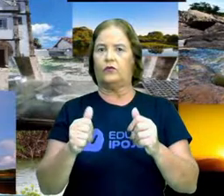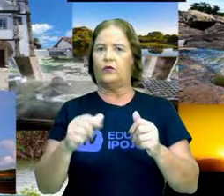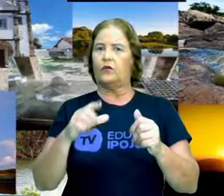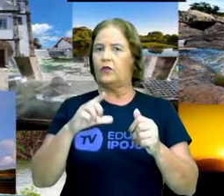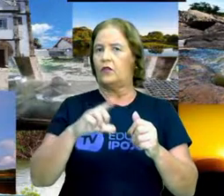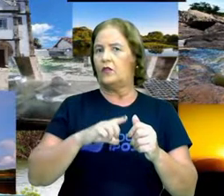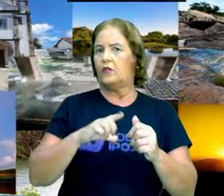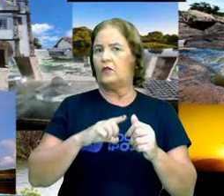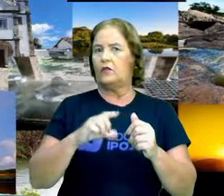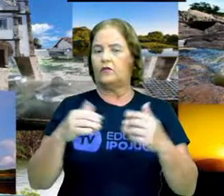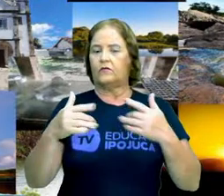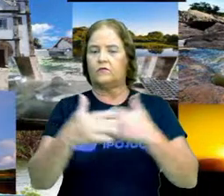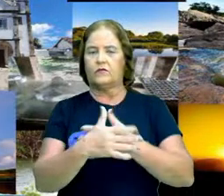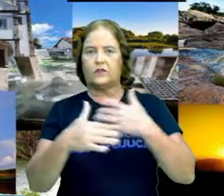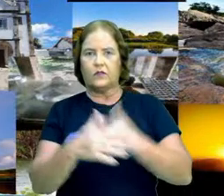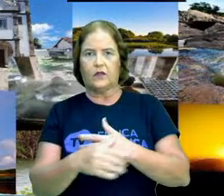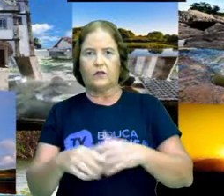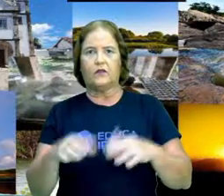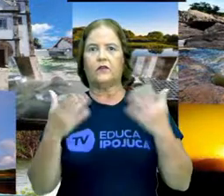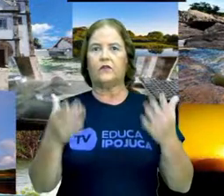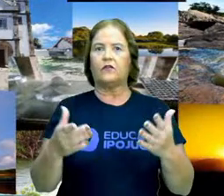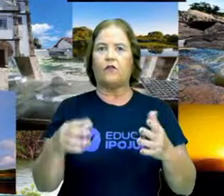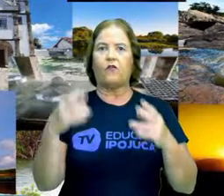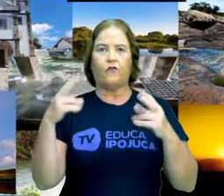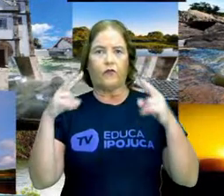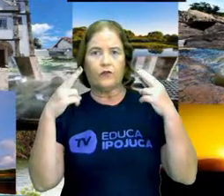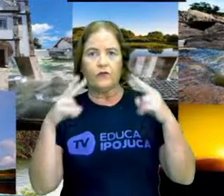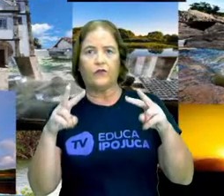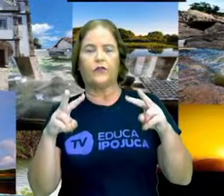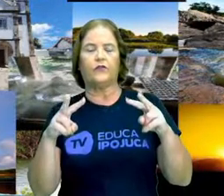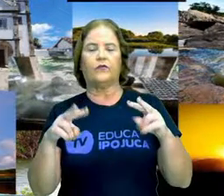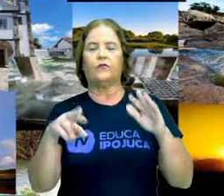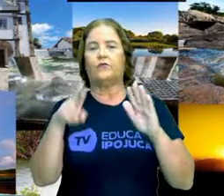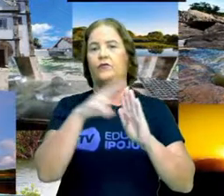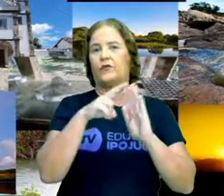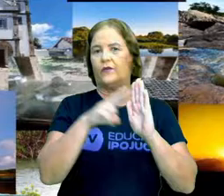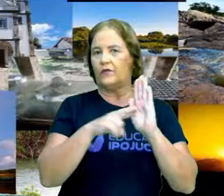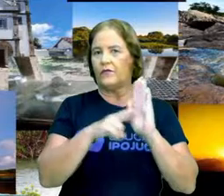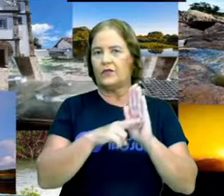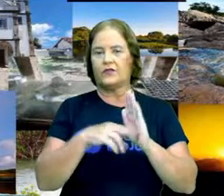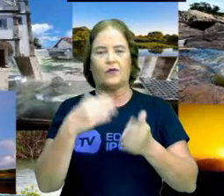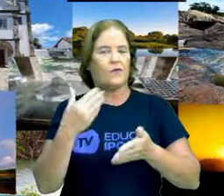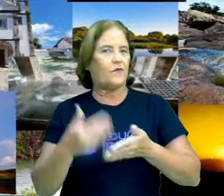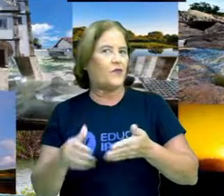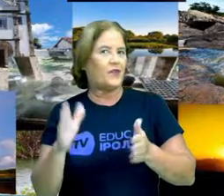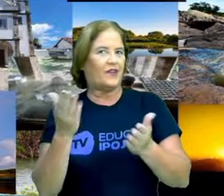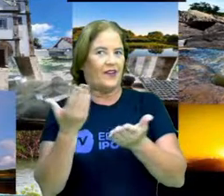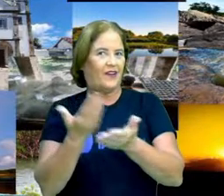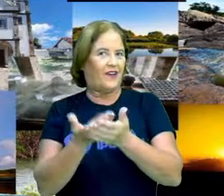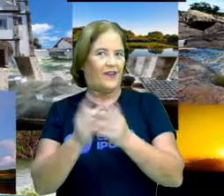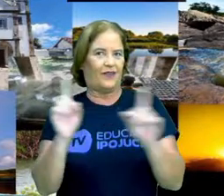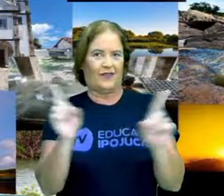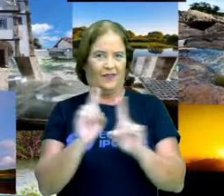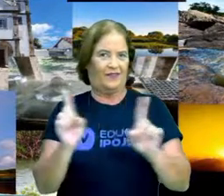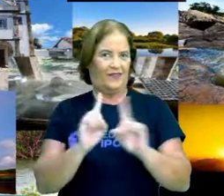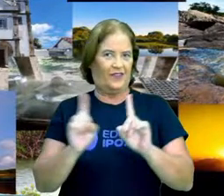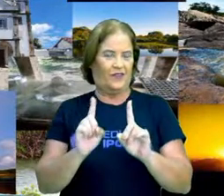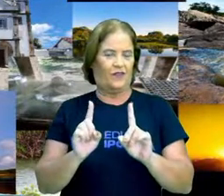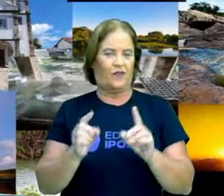cidade. Então, fiquem ligados na nossa programação. Não percam as aulas de hoje, pois elas